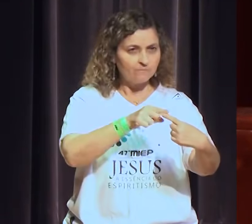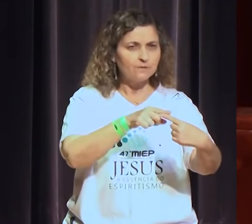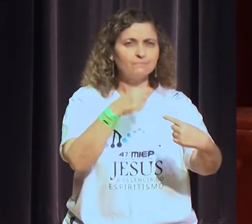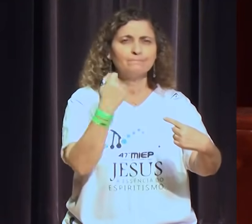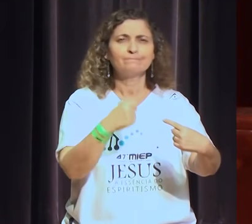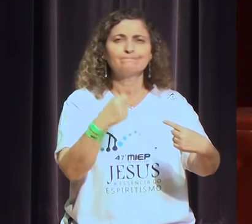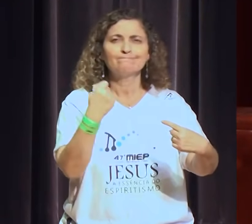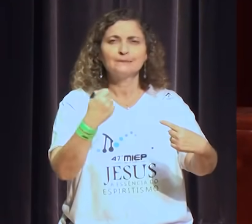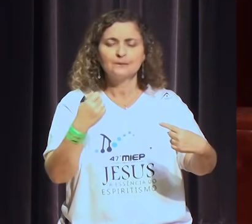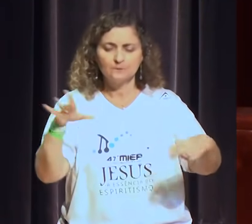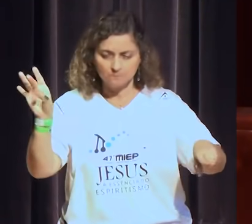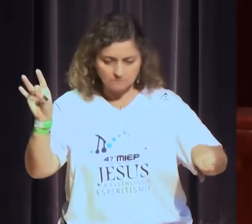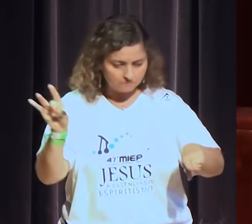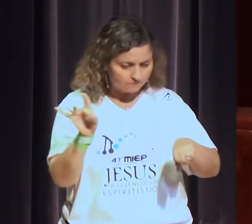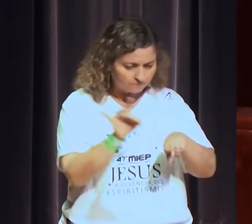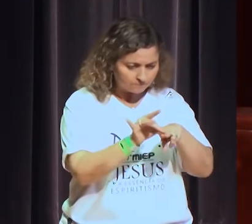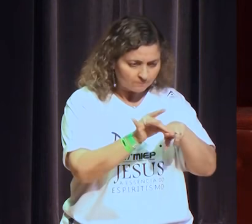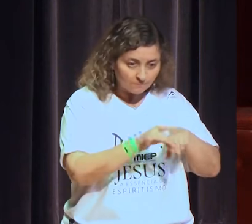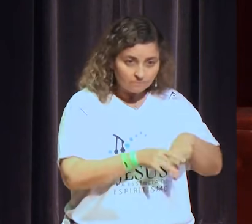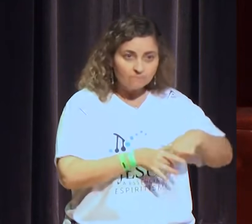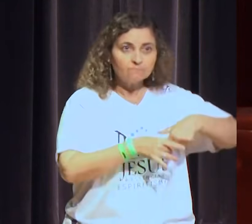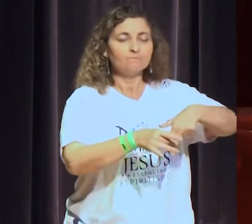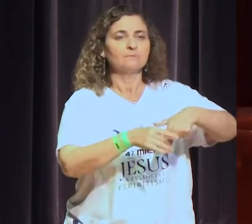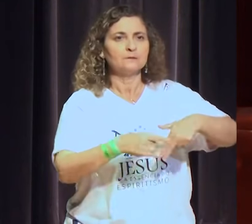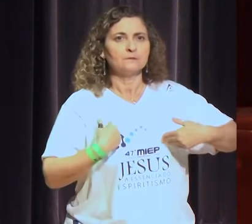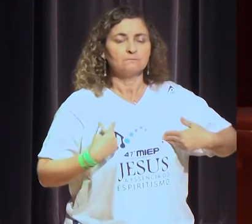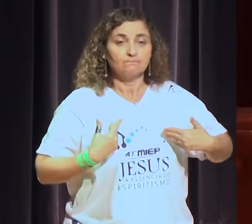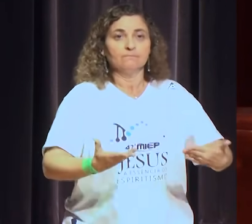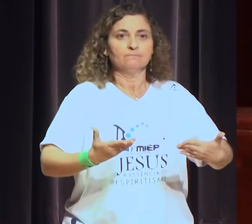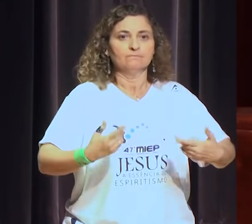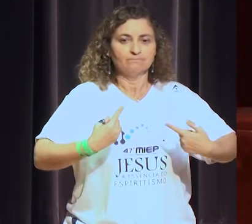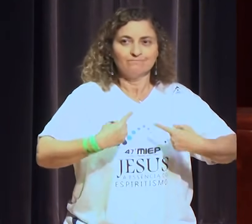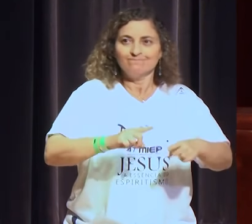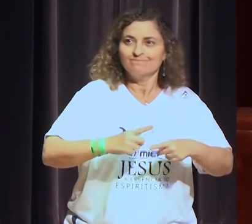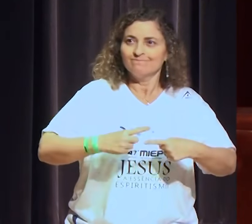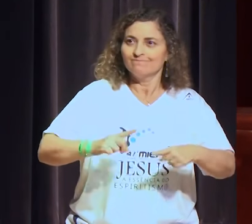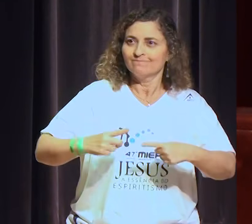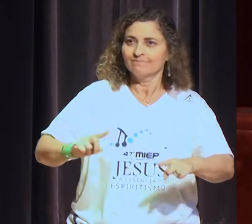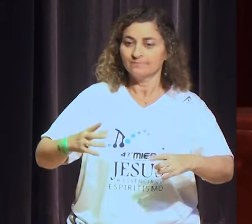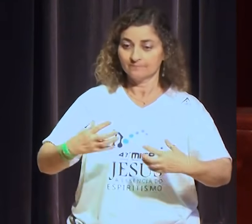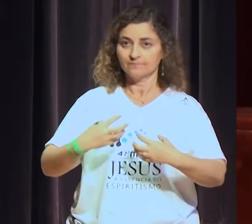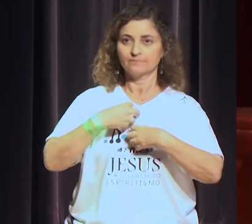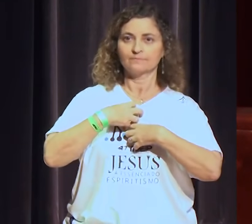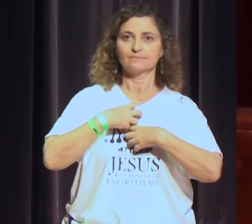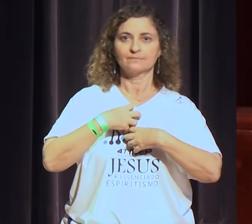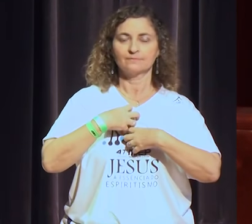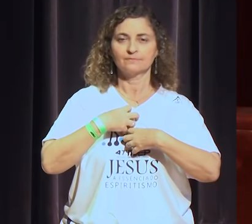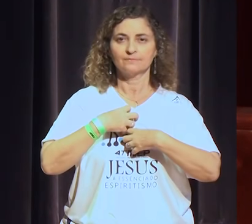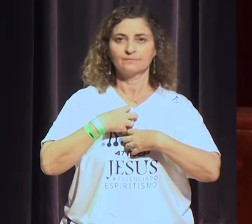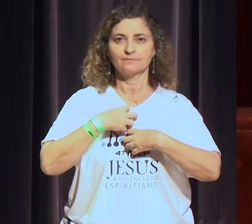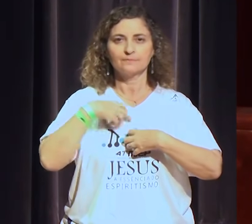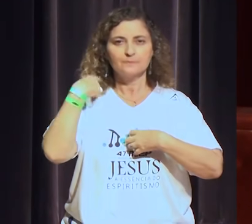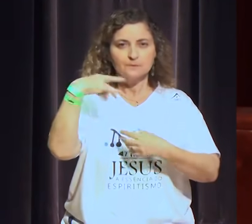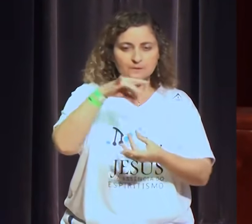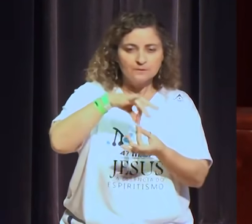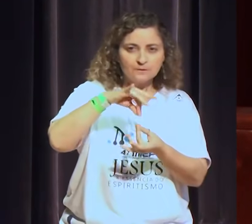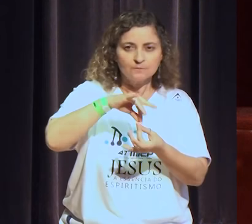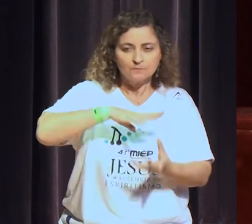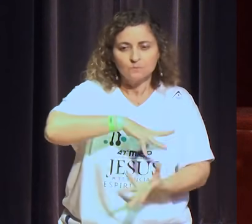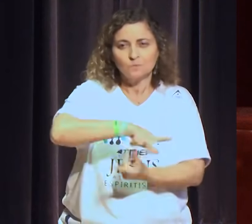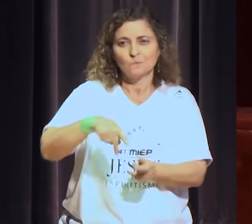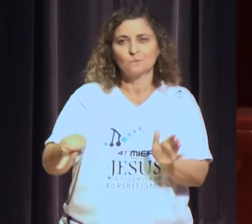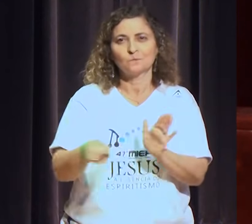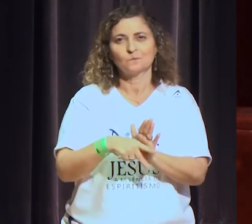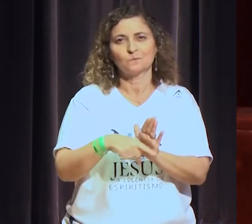O propósito é que eu preciso impactar a experiência religiosa dos espíritos